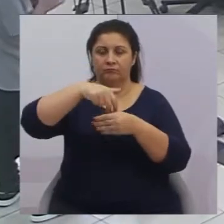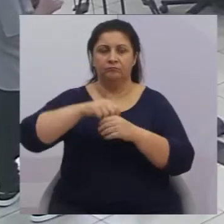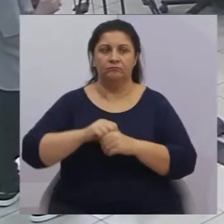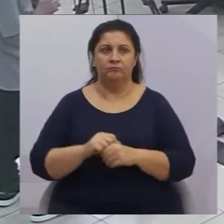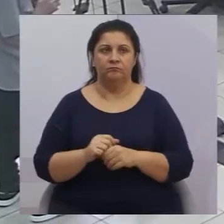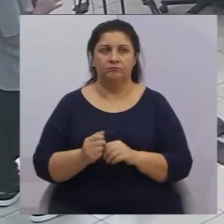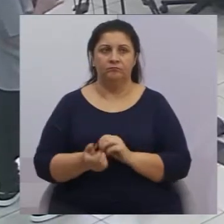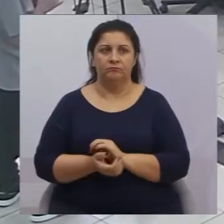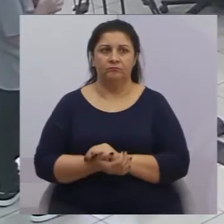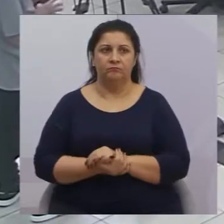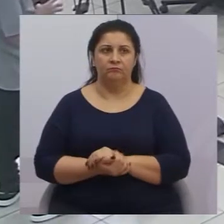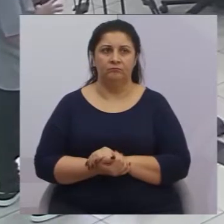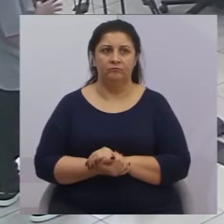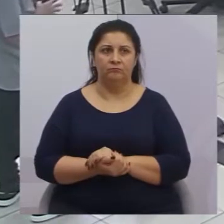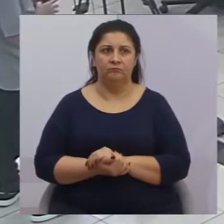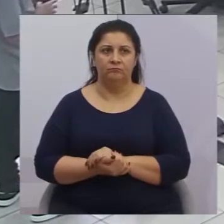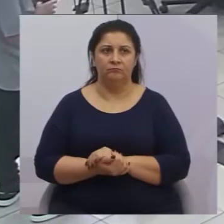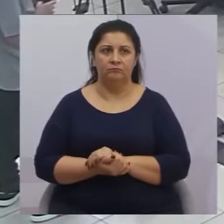momento.